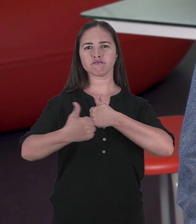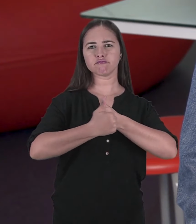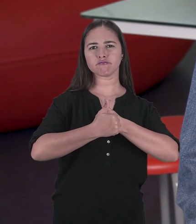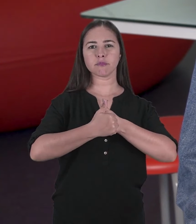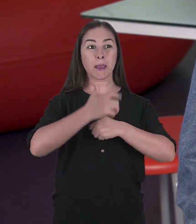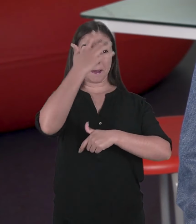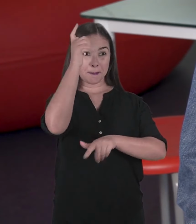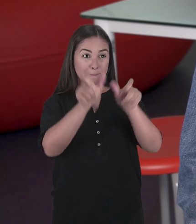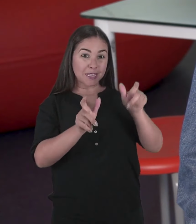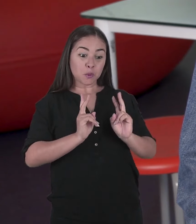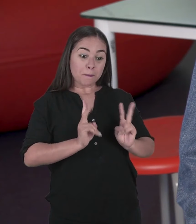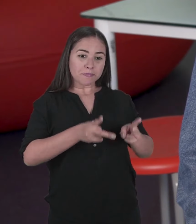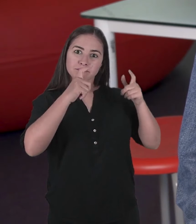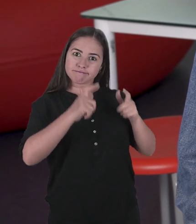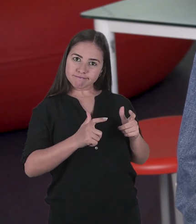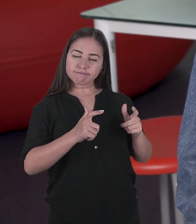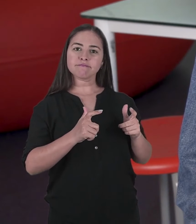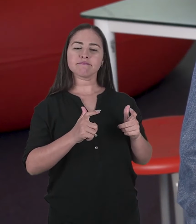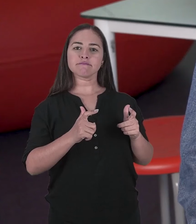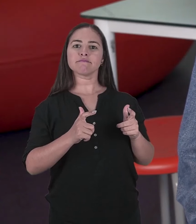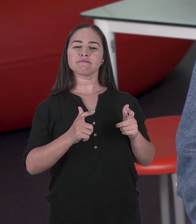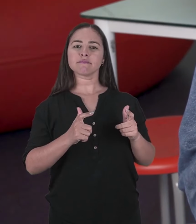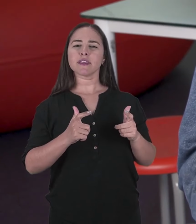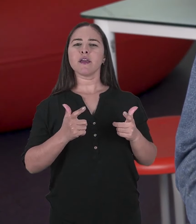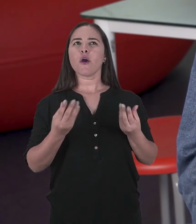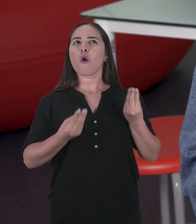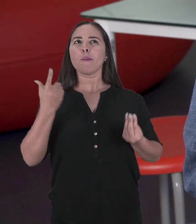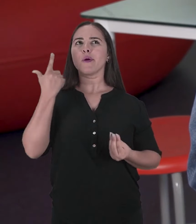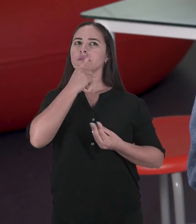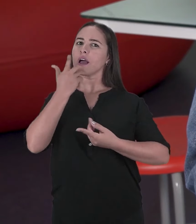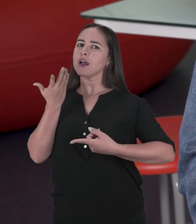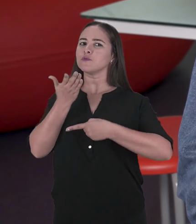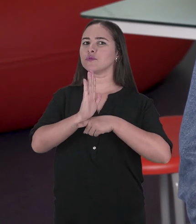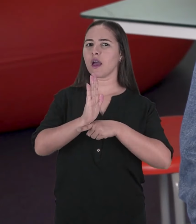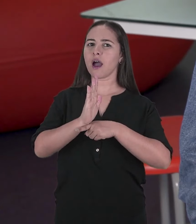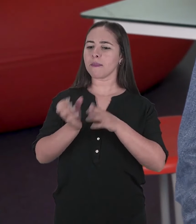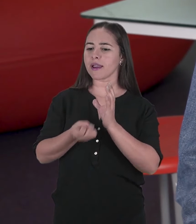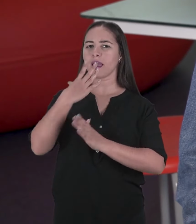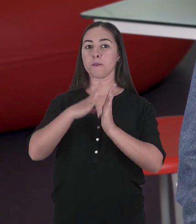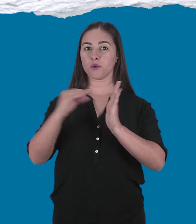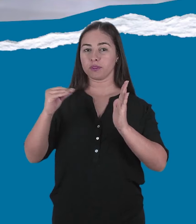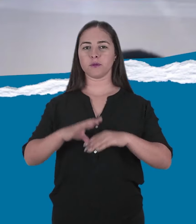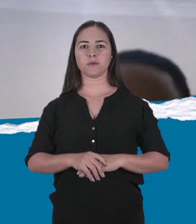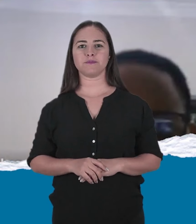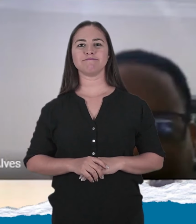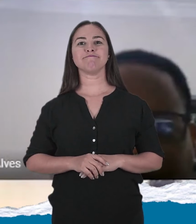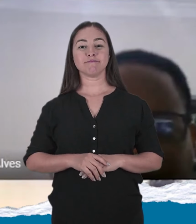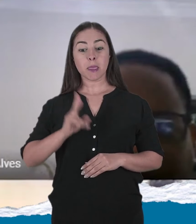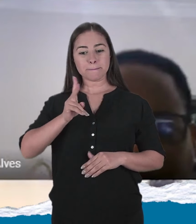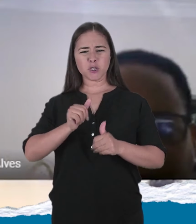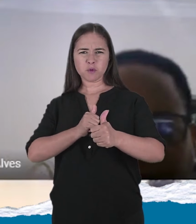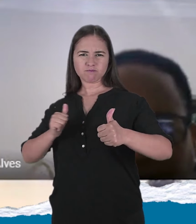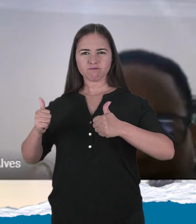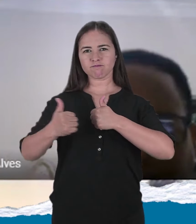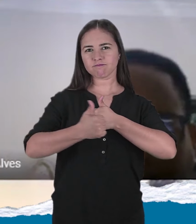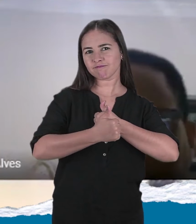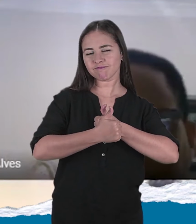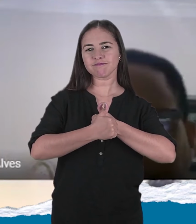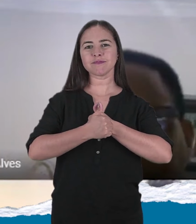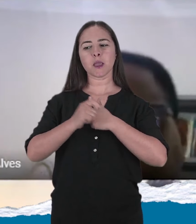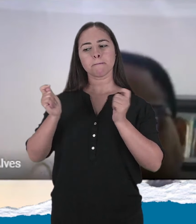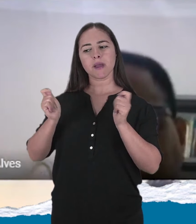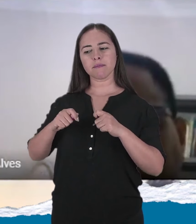dos atores locais poderia contribuir na construção desse modelo. Esse protagonismo